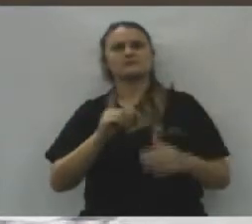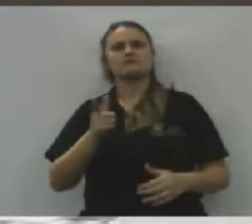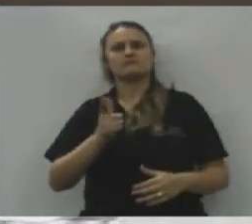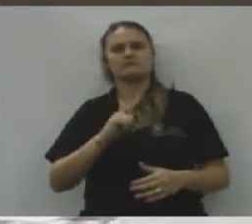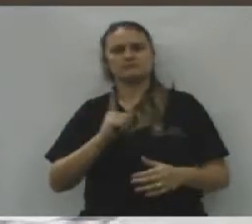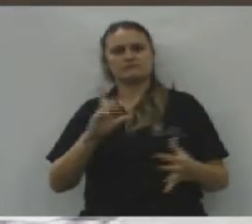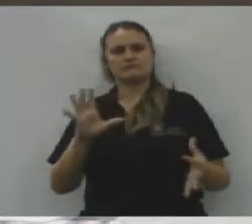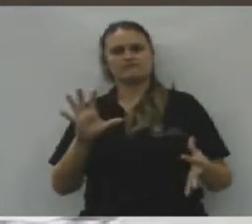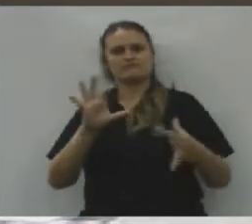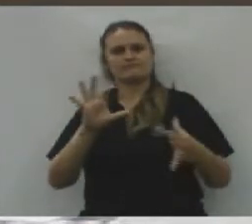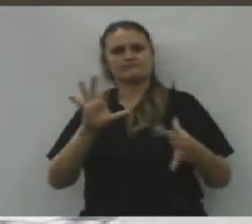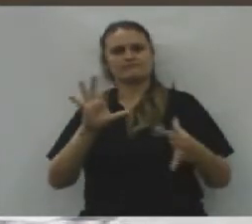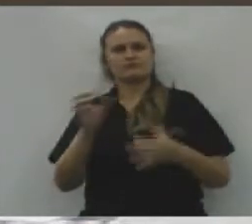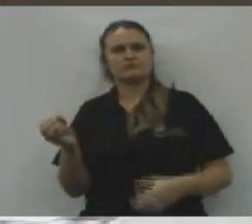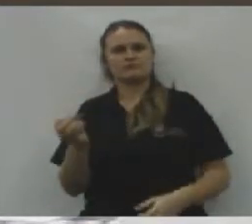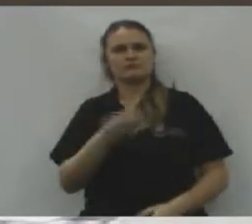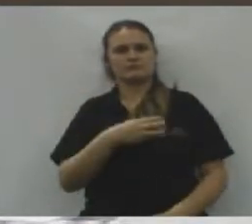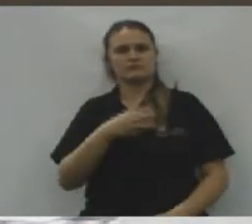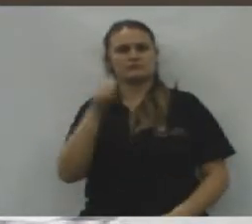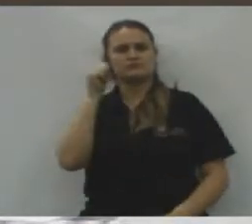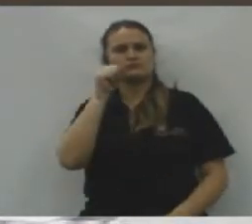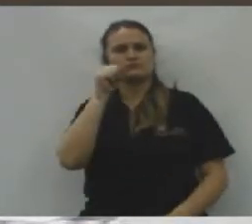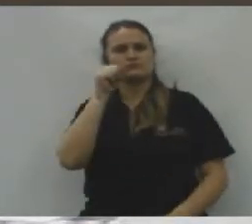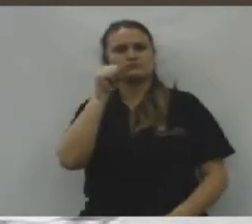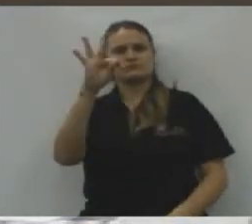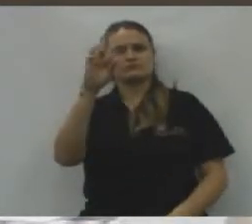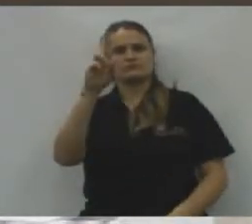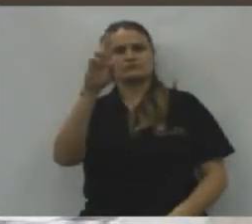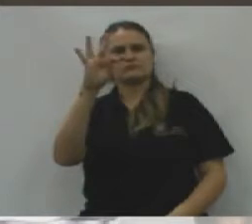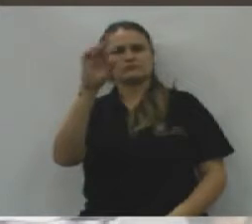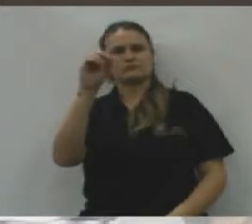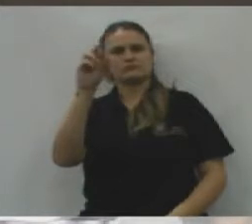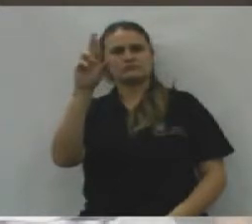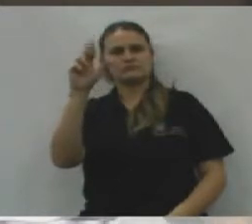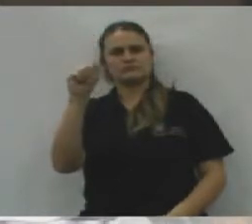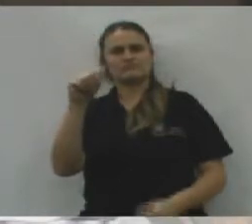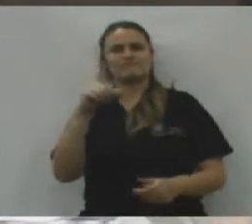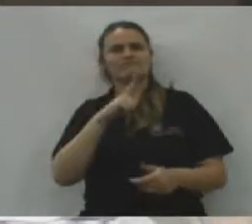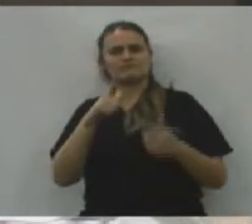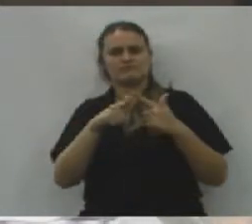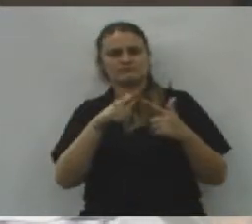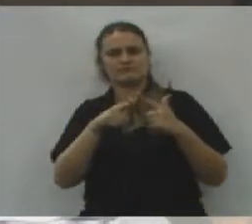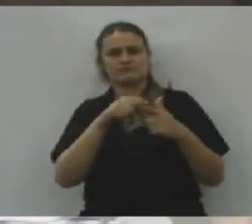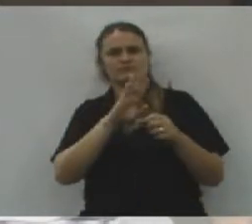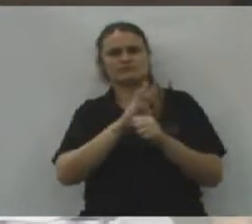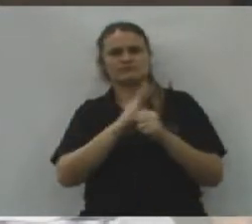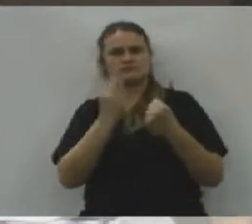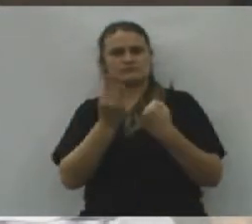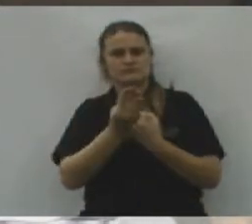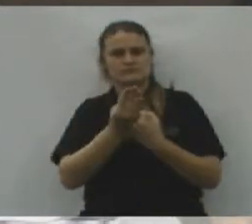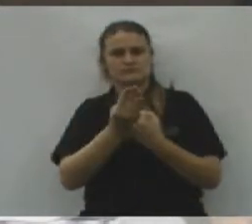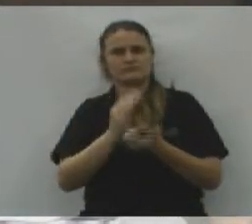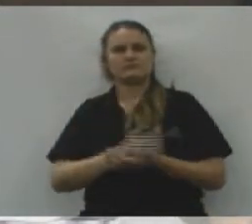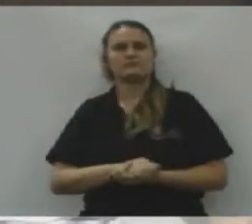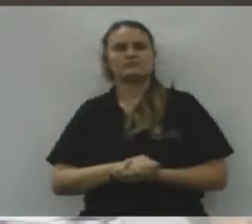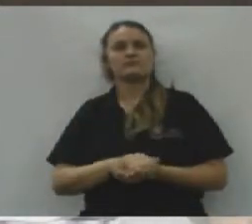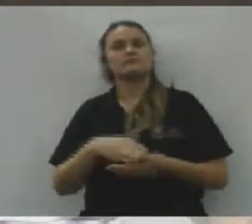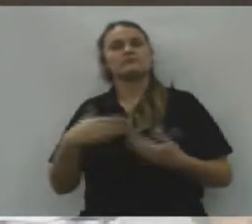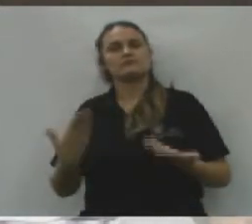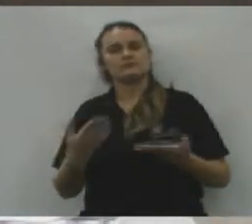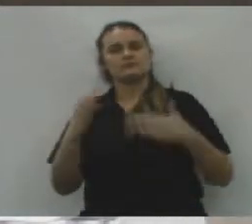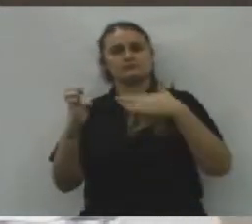Interligação de nova adutora afeta bairros. União da Vitória, 28 de fevereiro. A